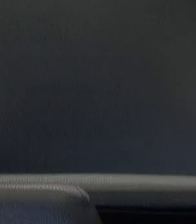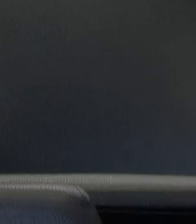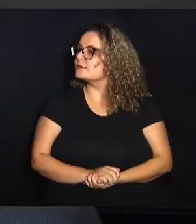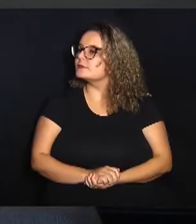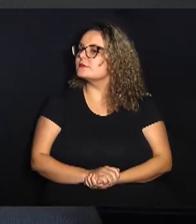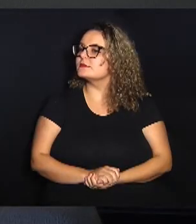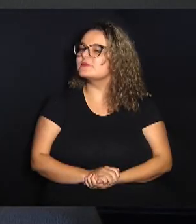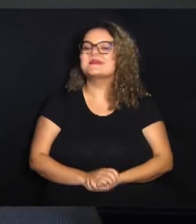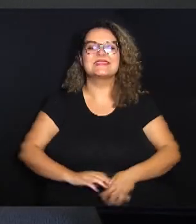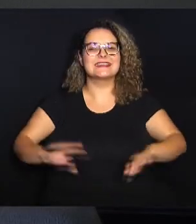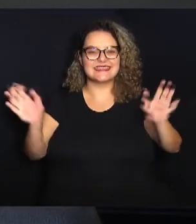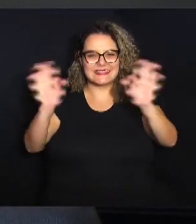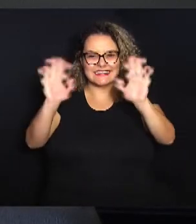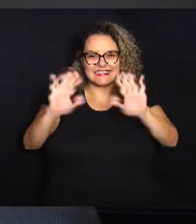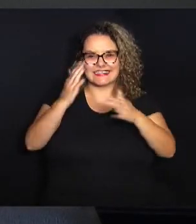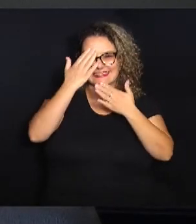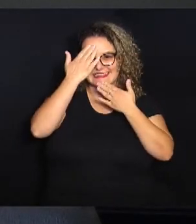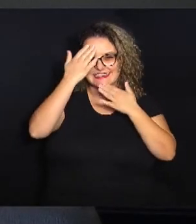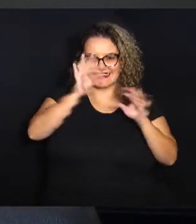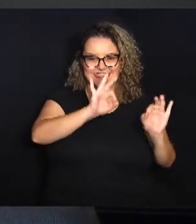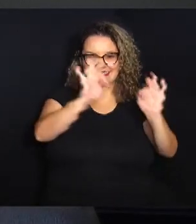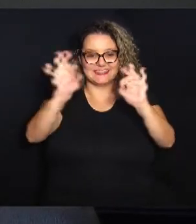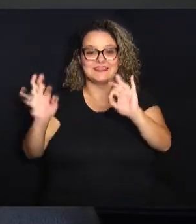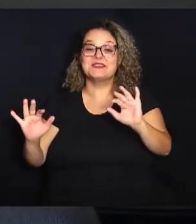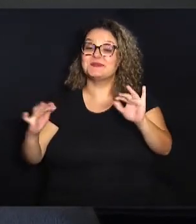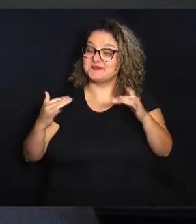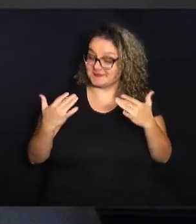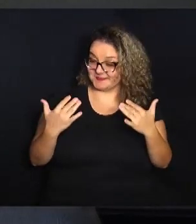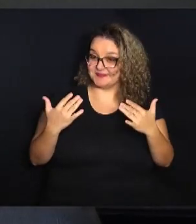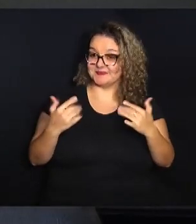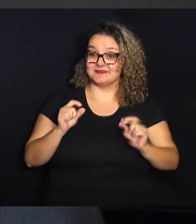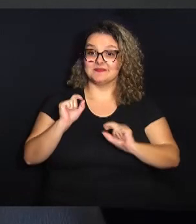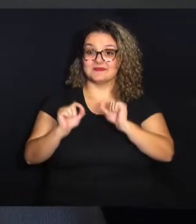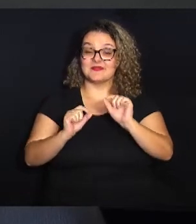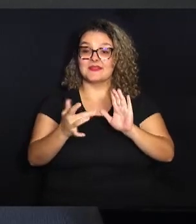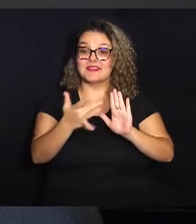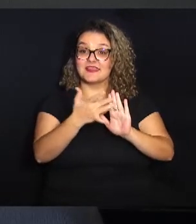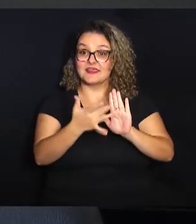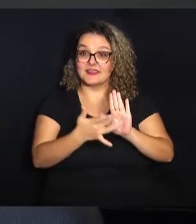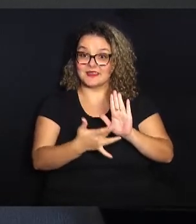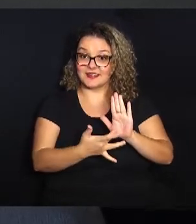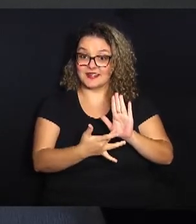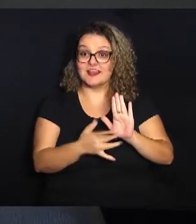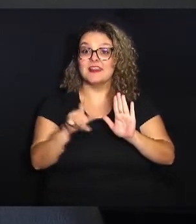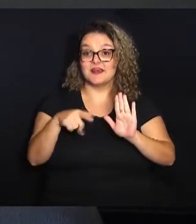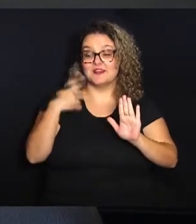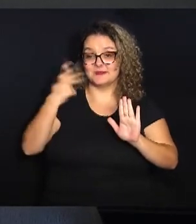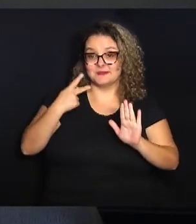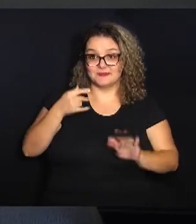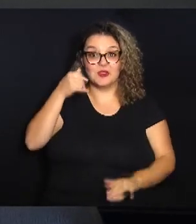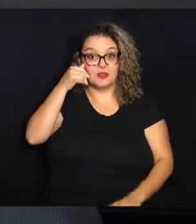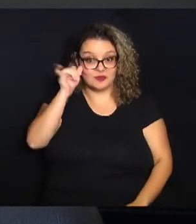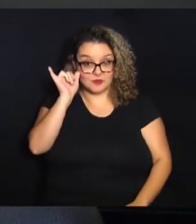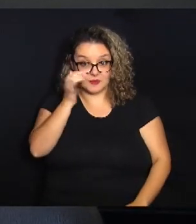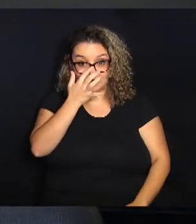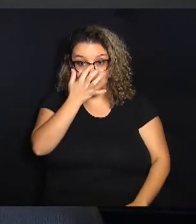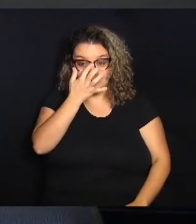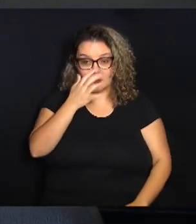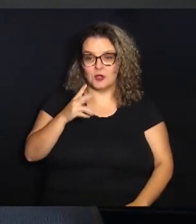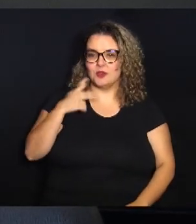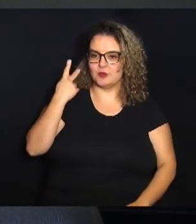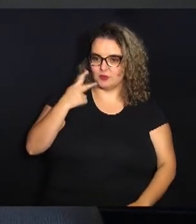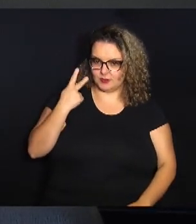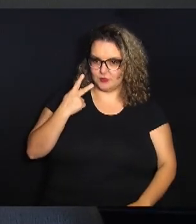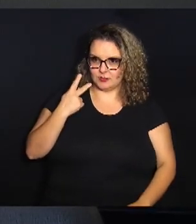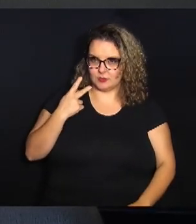Olá, muito obrigado pela sua companhia, pela sua audiência. E quem está em pauta hoje é o vereador Paulo Búfalo, o parlamentar